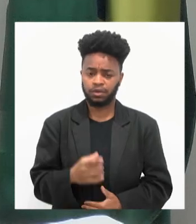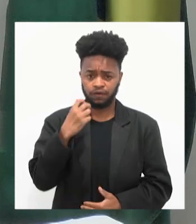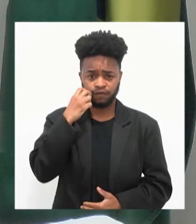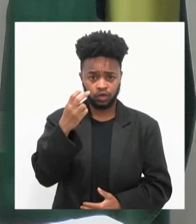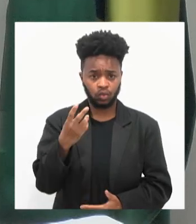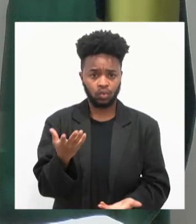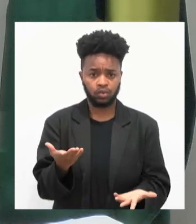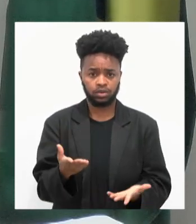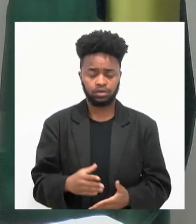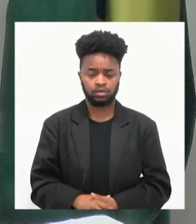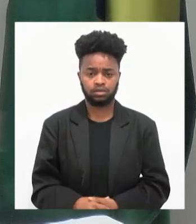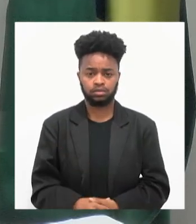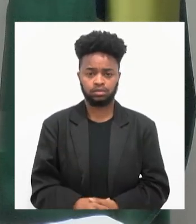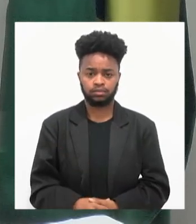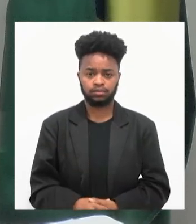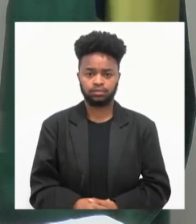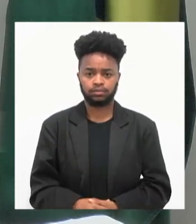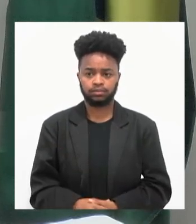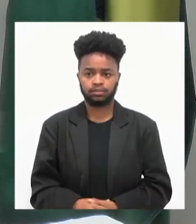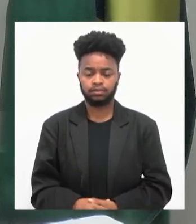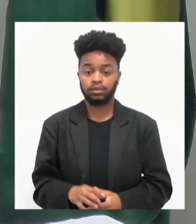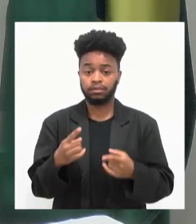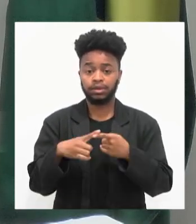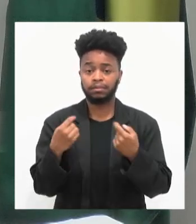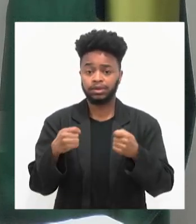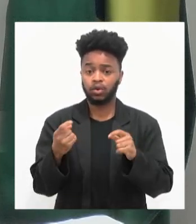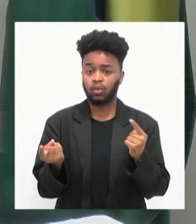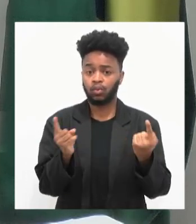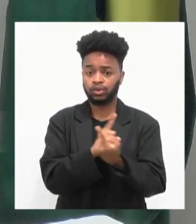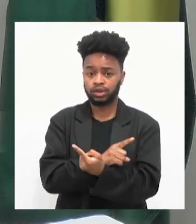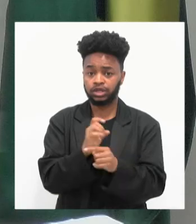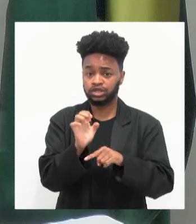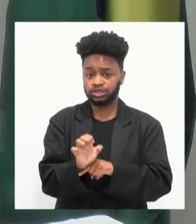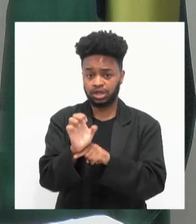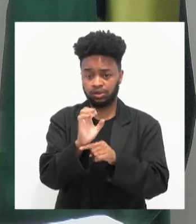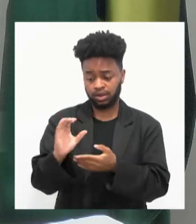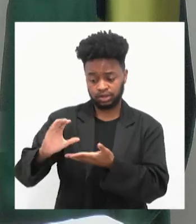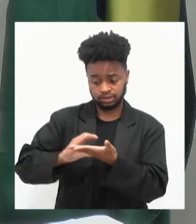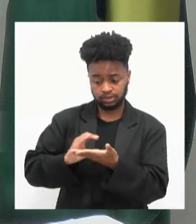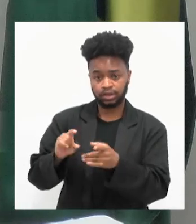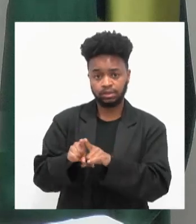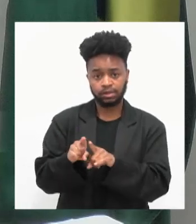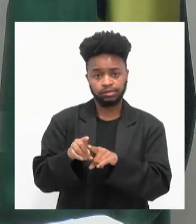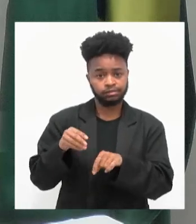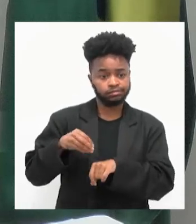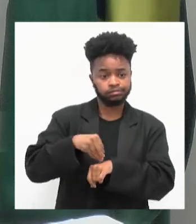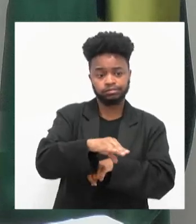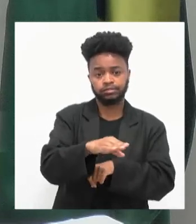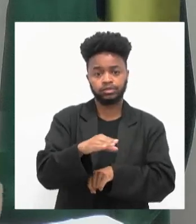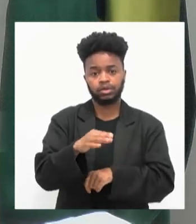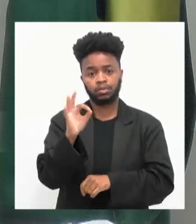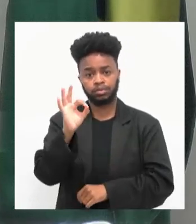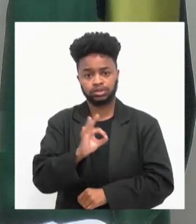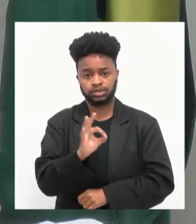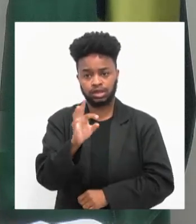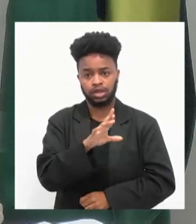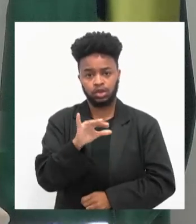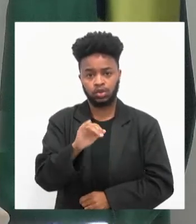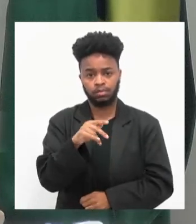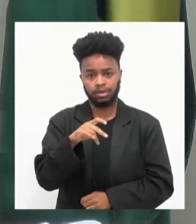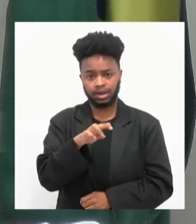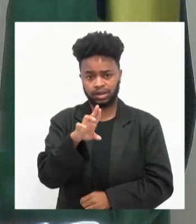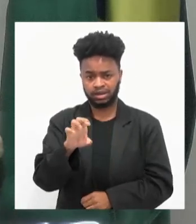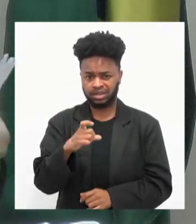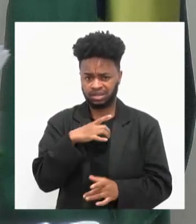vergonha, pô. Tinha que ser inverso. O Estado receber e repassar o percentual pro Rio Parque. Isso reza no